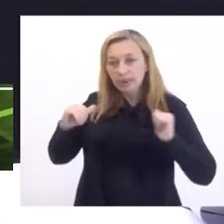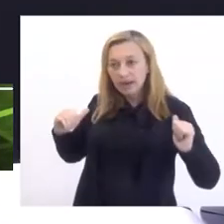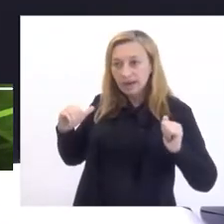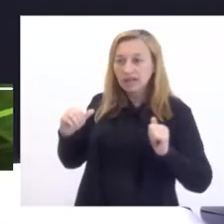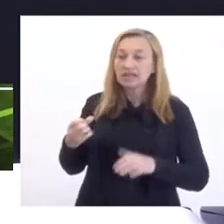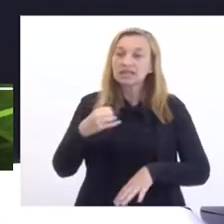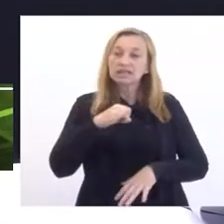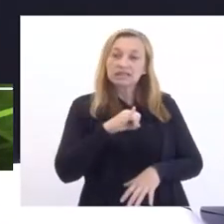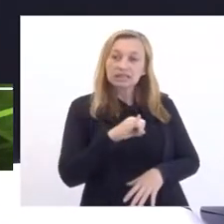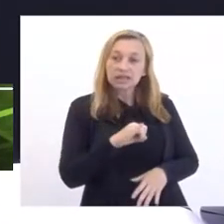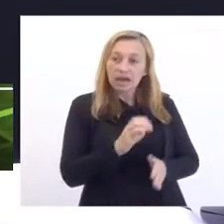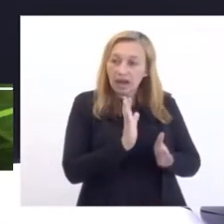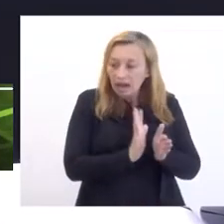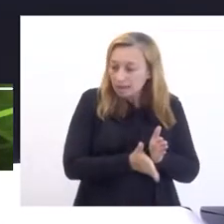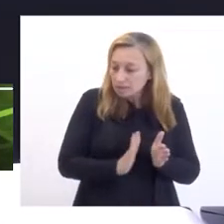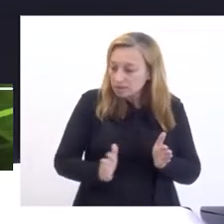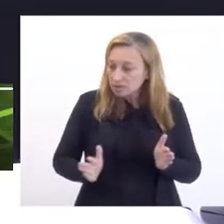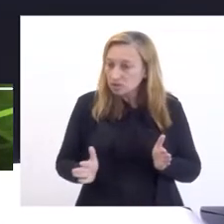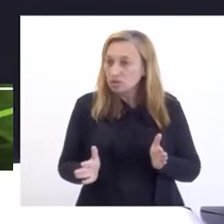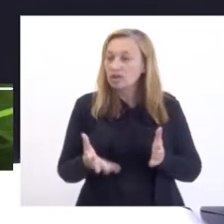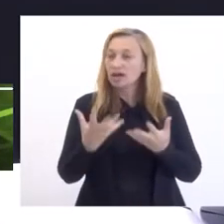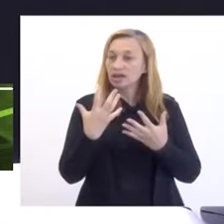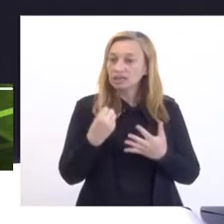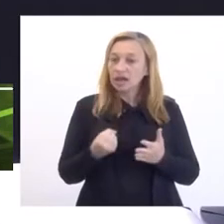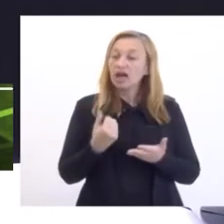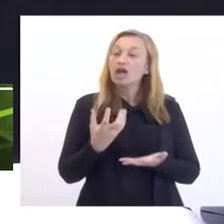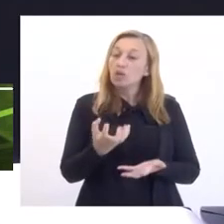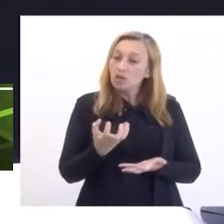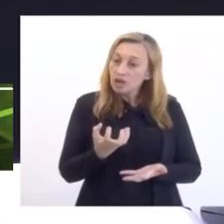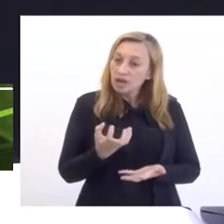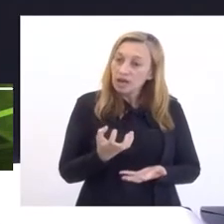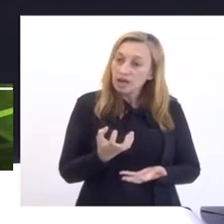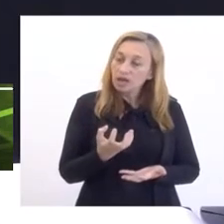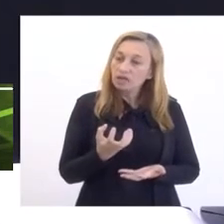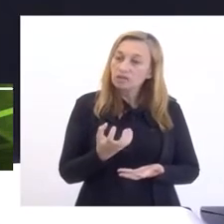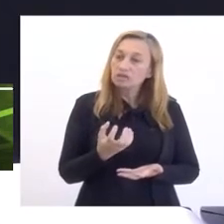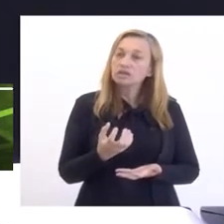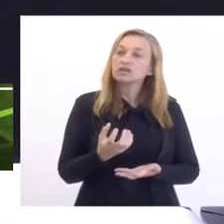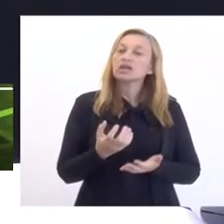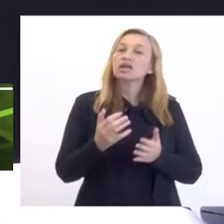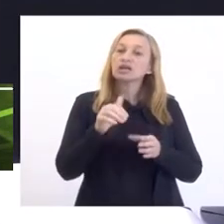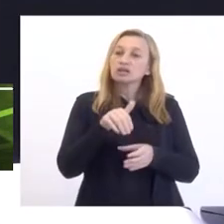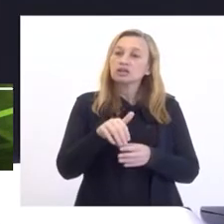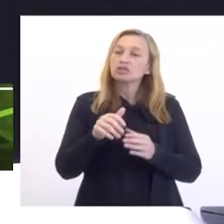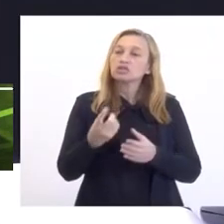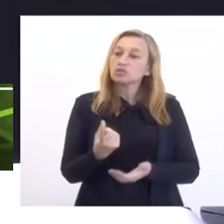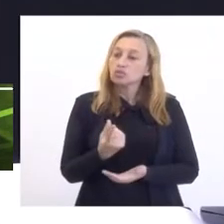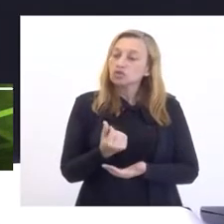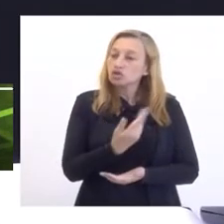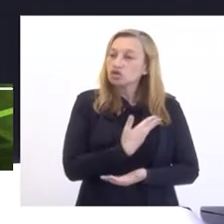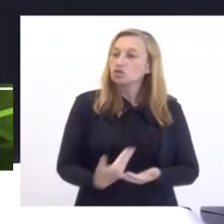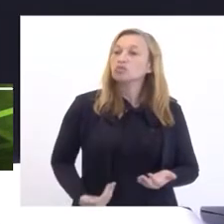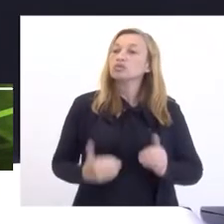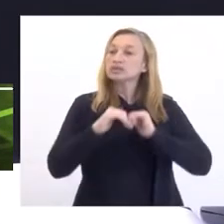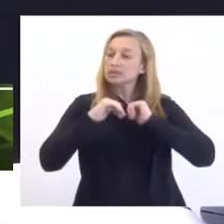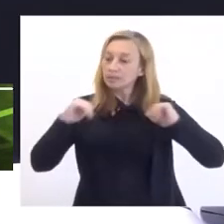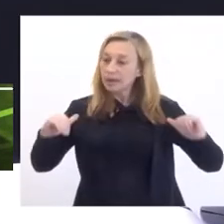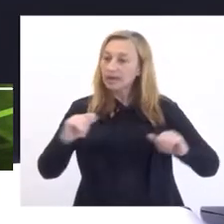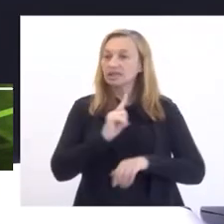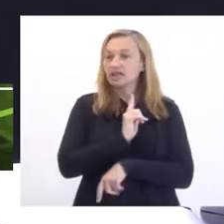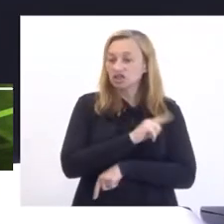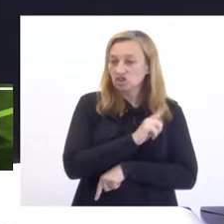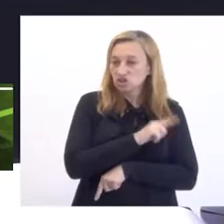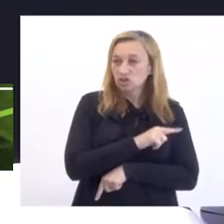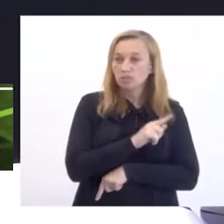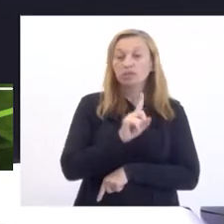a minha questão de ordem ser aceita, eu quero sustentar as contas separadas para depois votar.